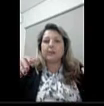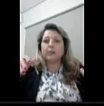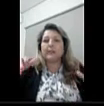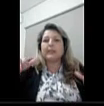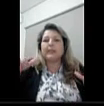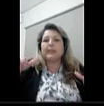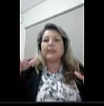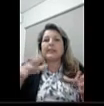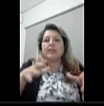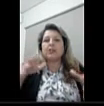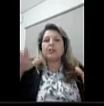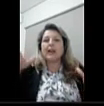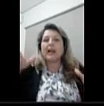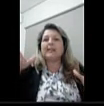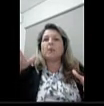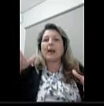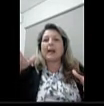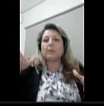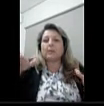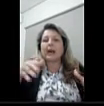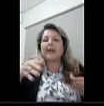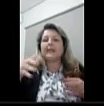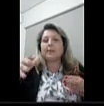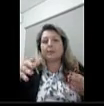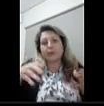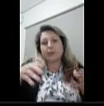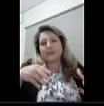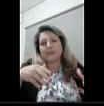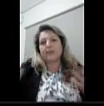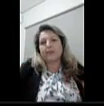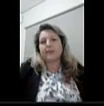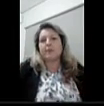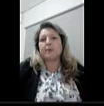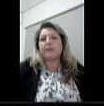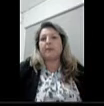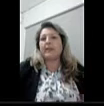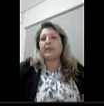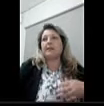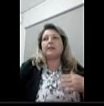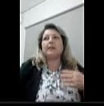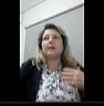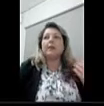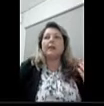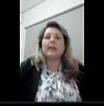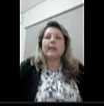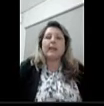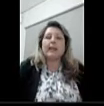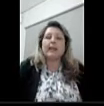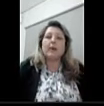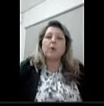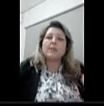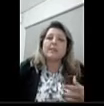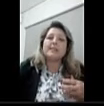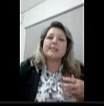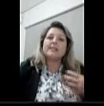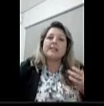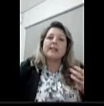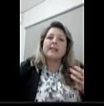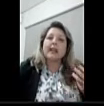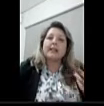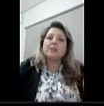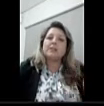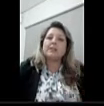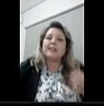leitura e que seja adequado a depois você fazer uma avaliação ou às vezes